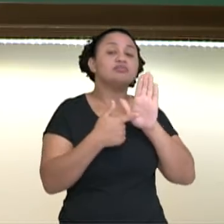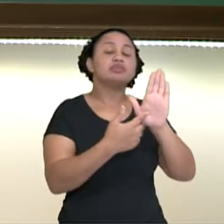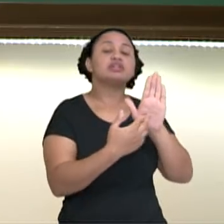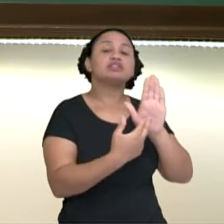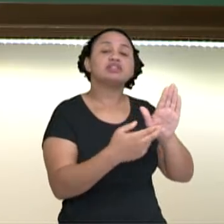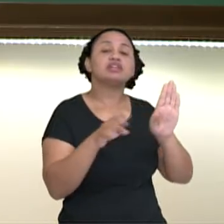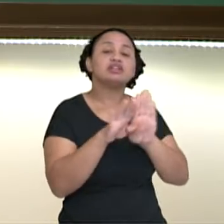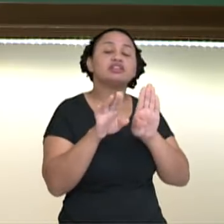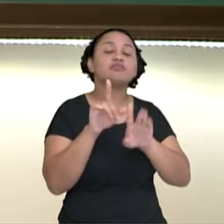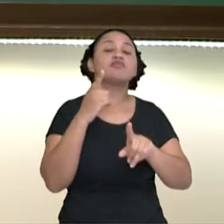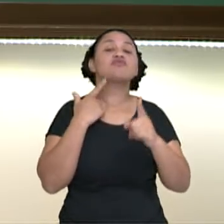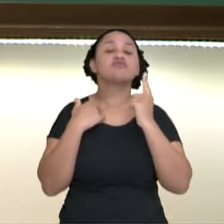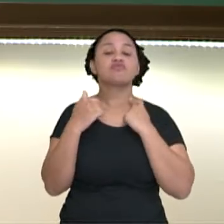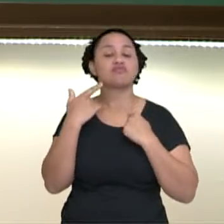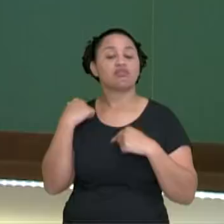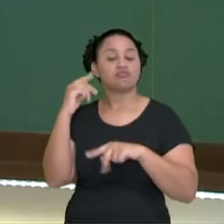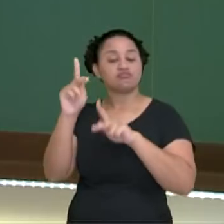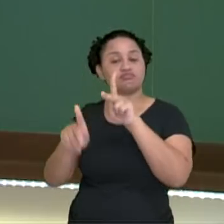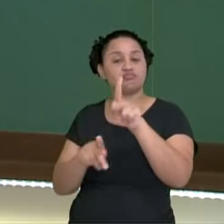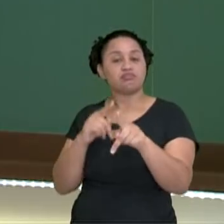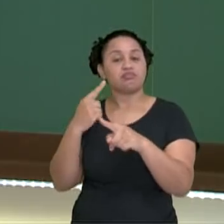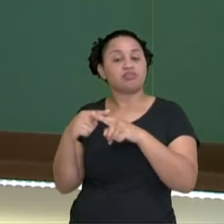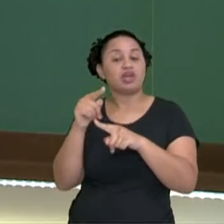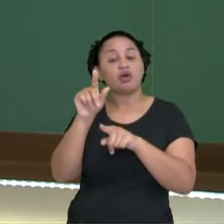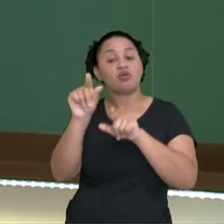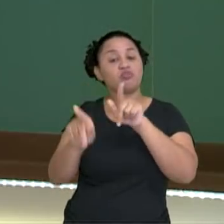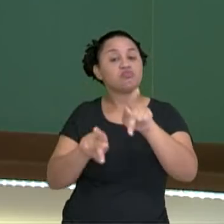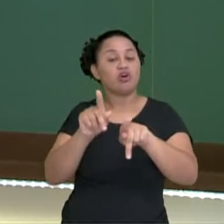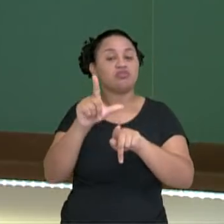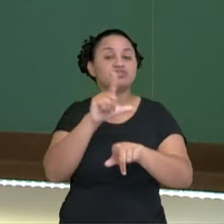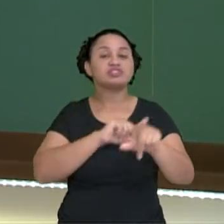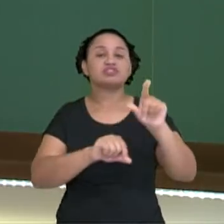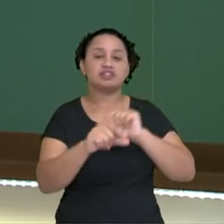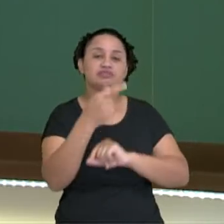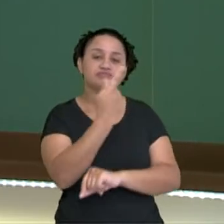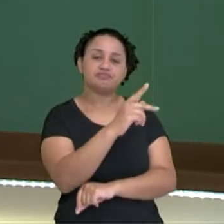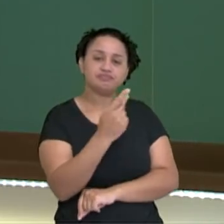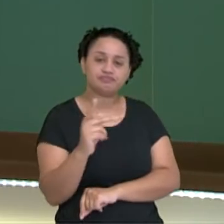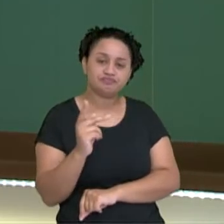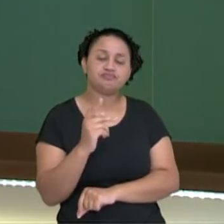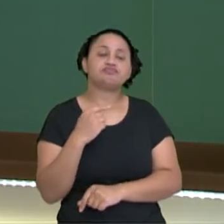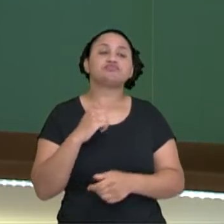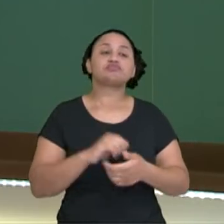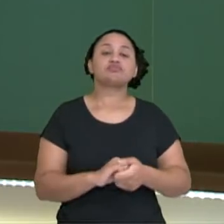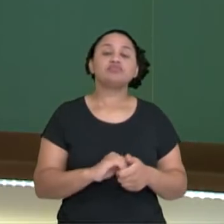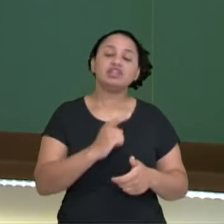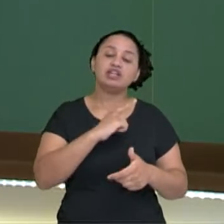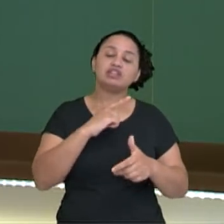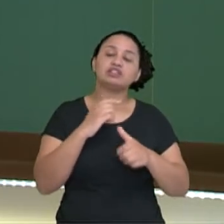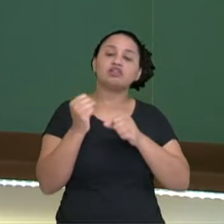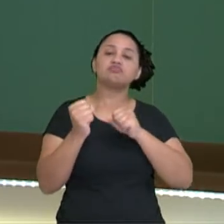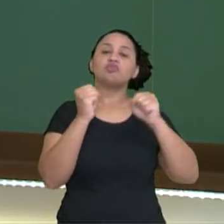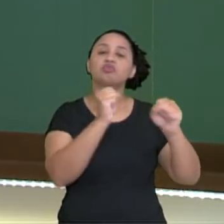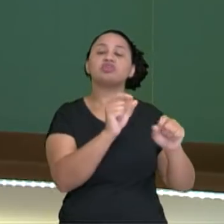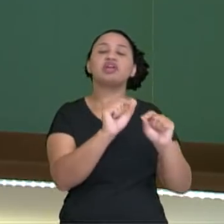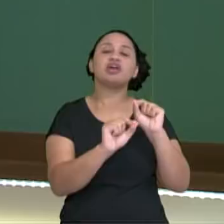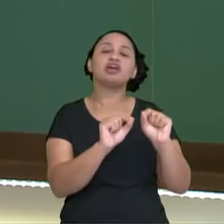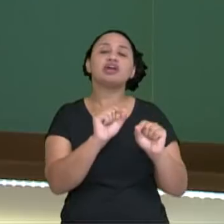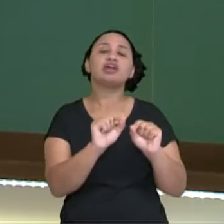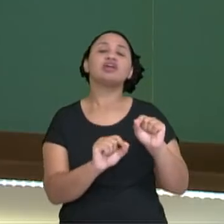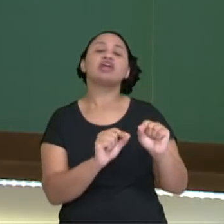das pessoas porque eles foram eleitos para isso, né? Eles exercem o poder legislativo,